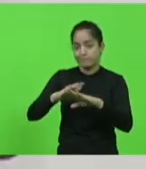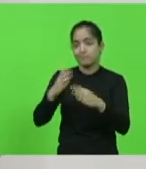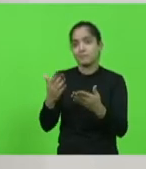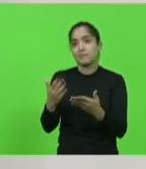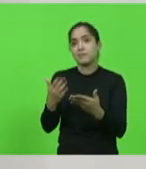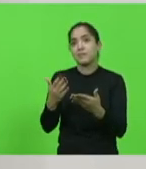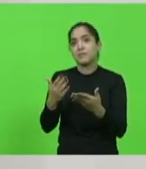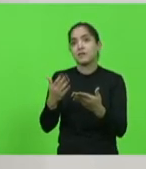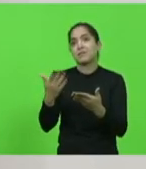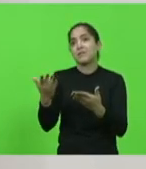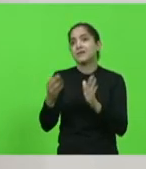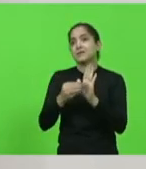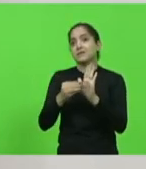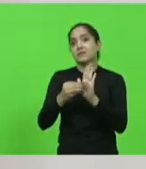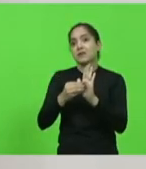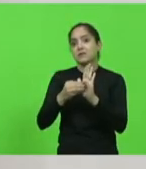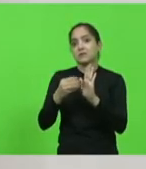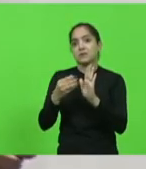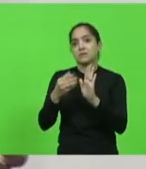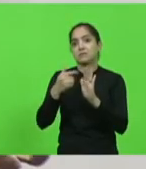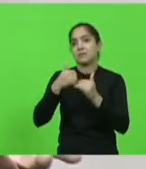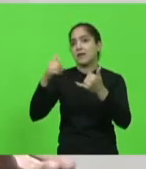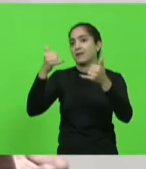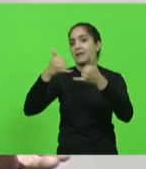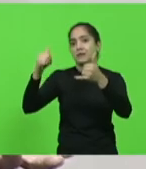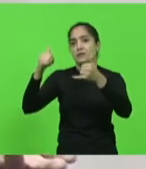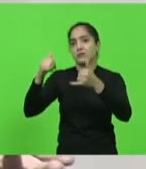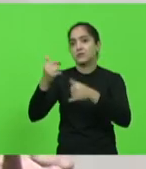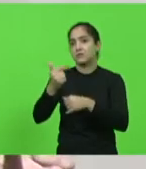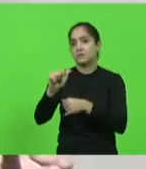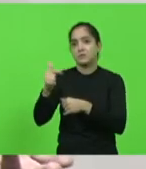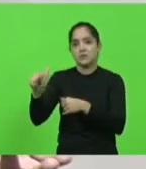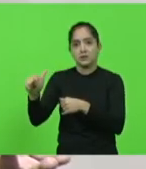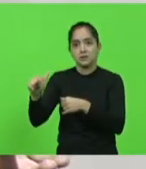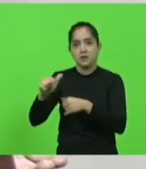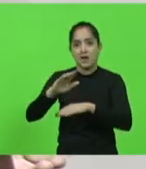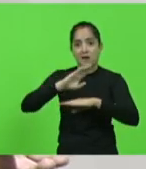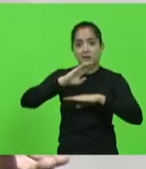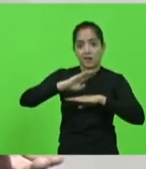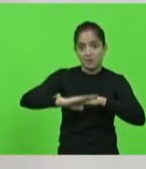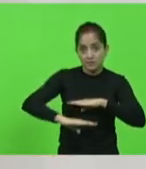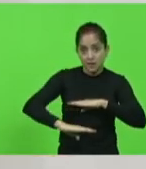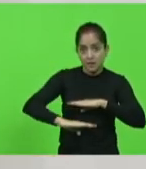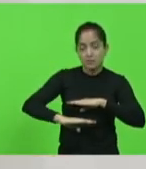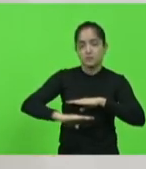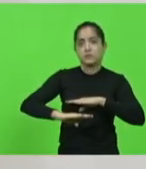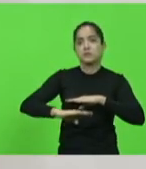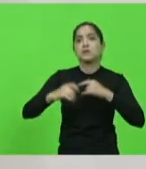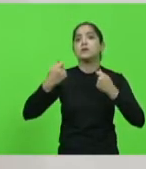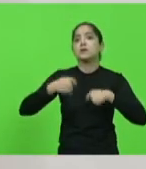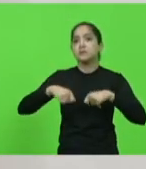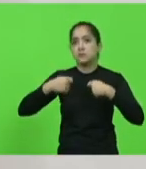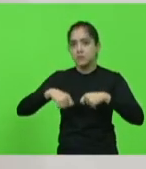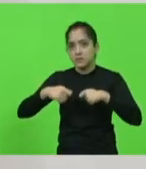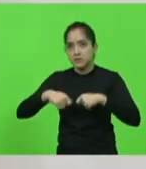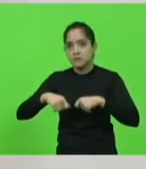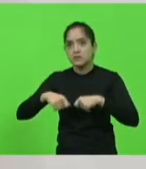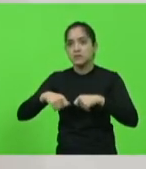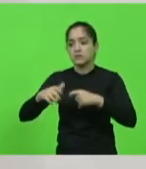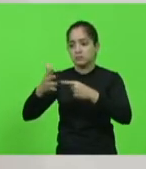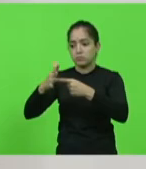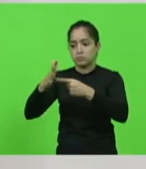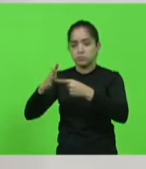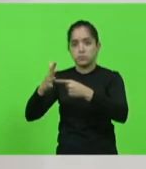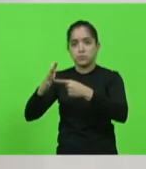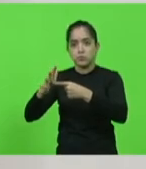tem energia para tocar o equipamento. E aí, quando chega a final da tarde, os agricultores precisam todos ligar as máquinas